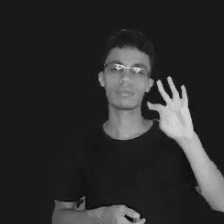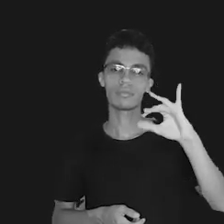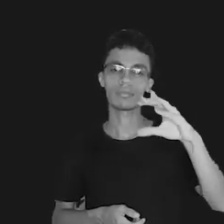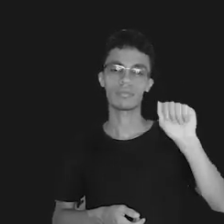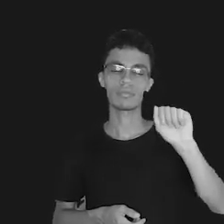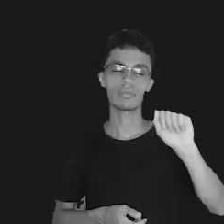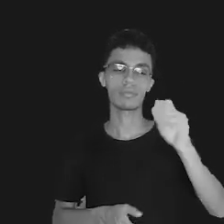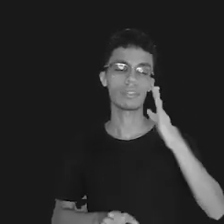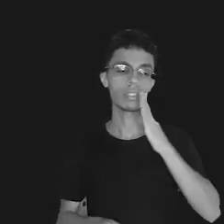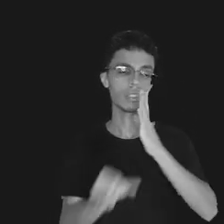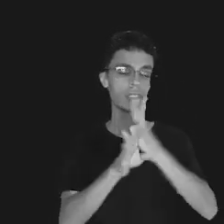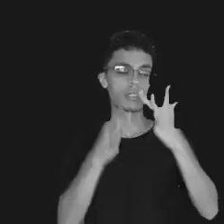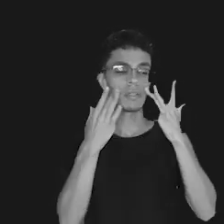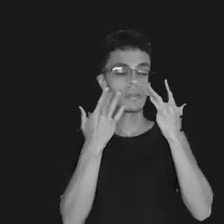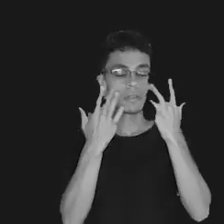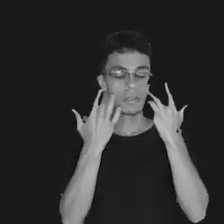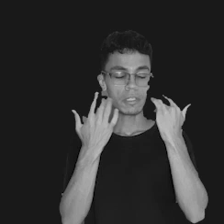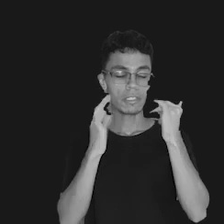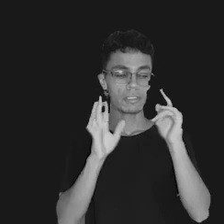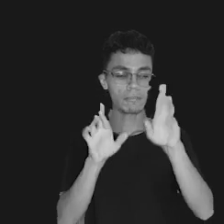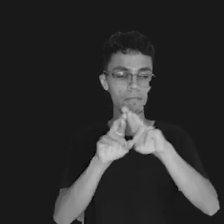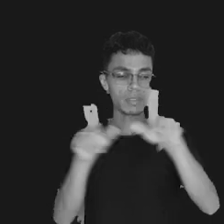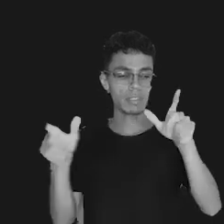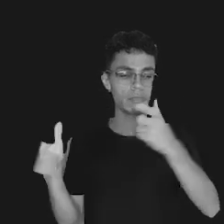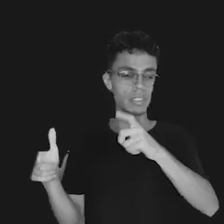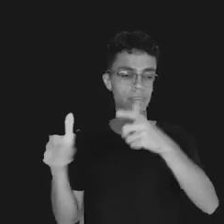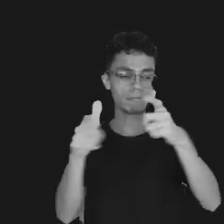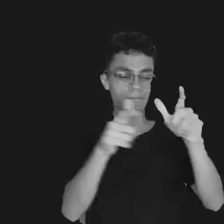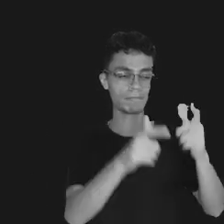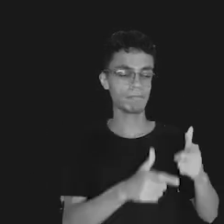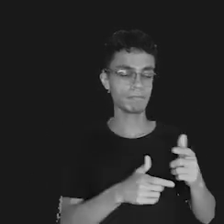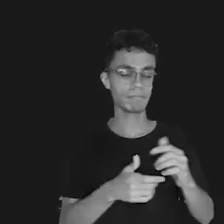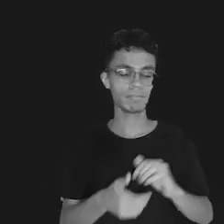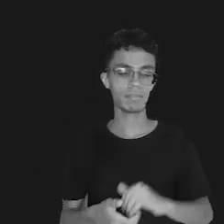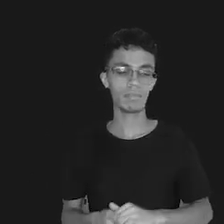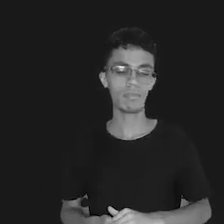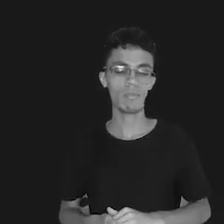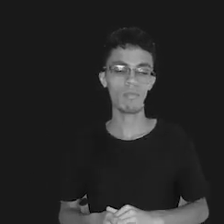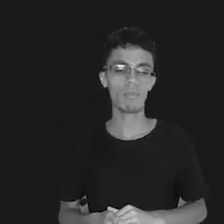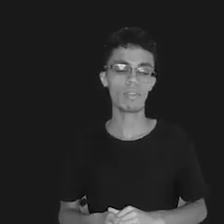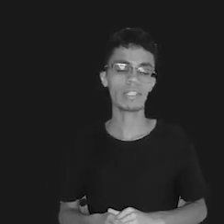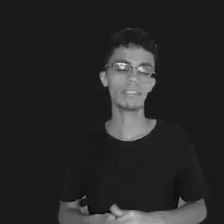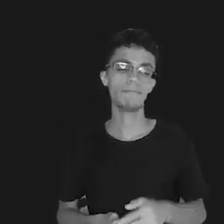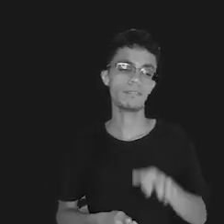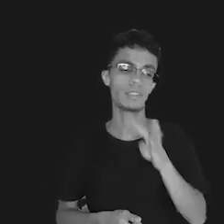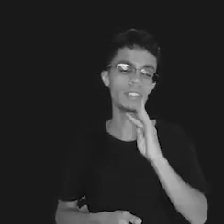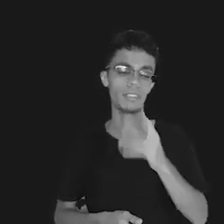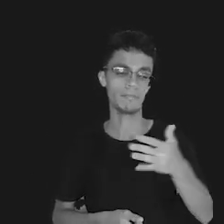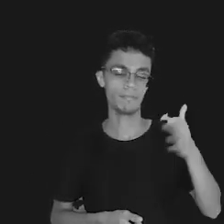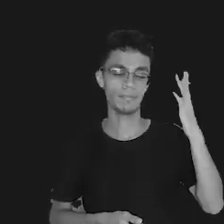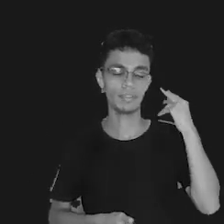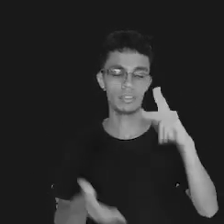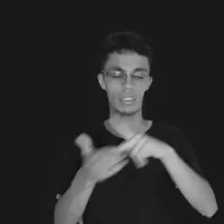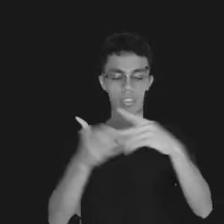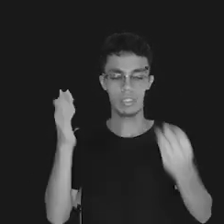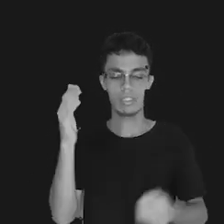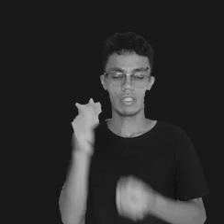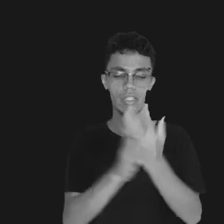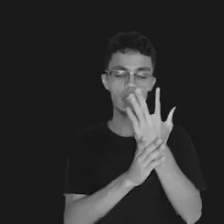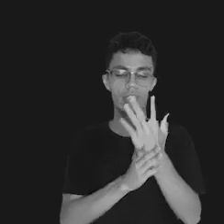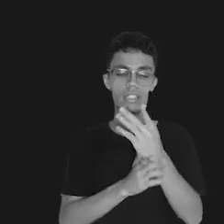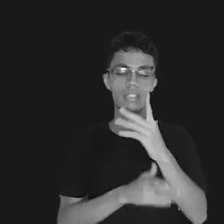E descobri o teatro, que é bem diverso da obra da Hilda que eu conhecia mais, que era a poesia,